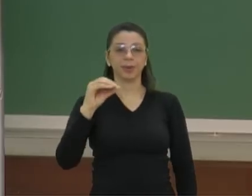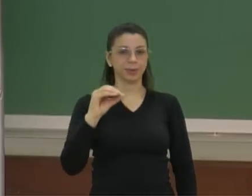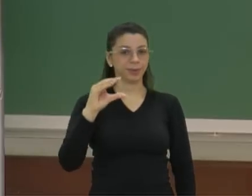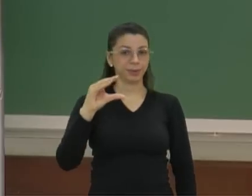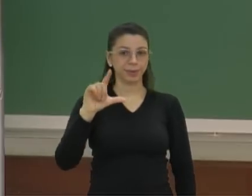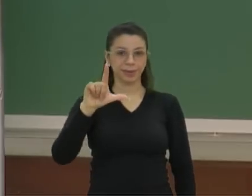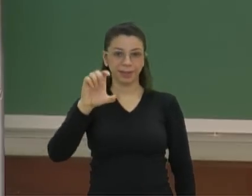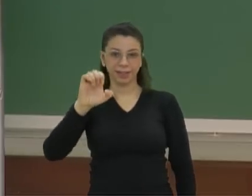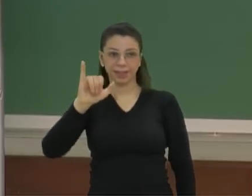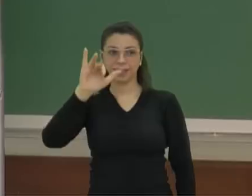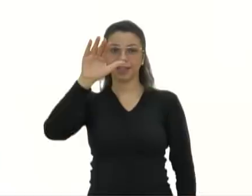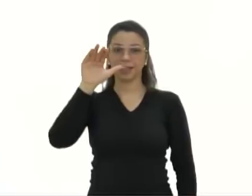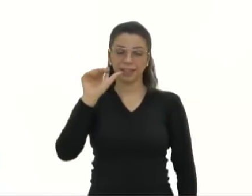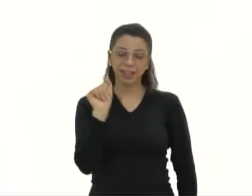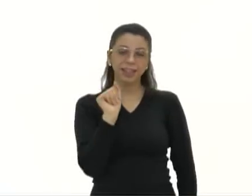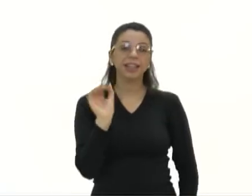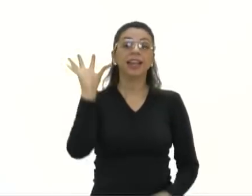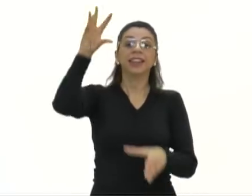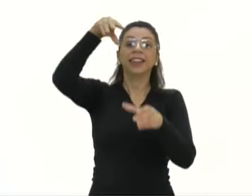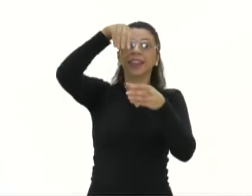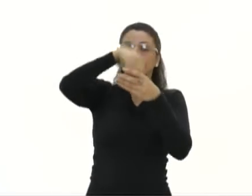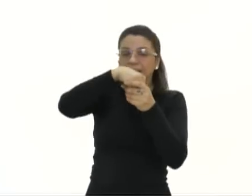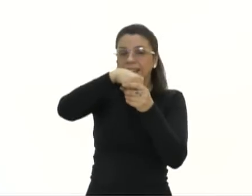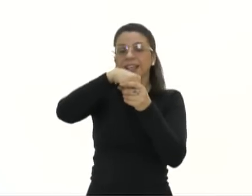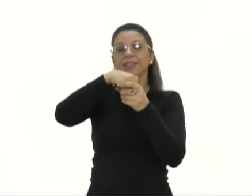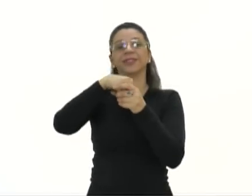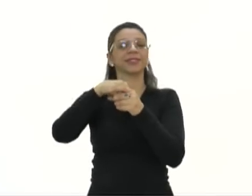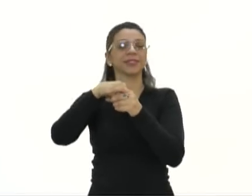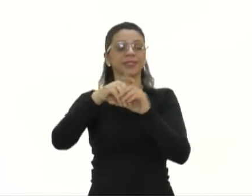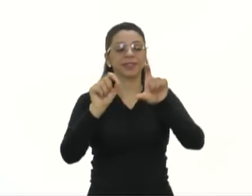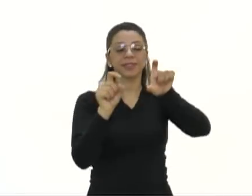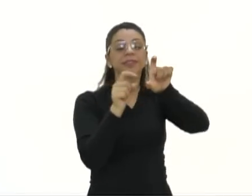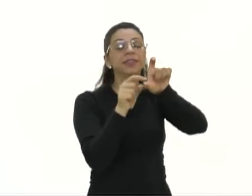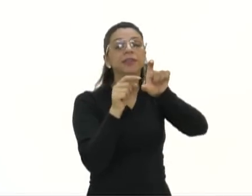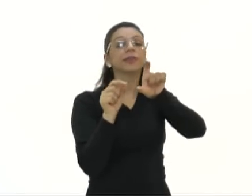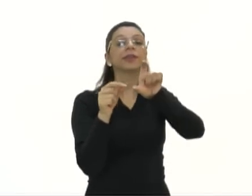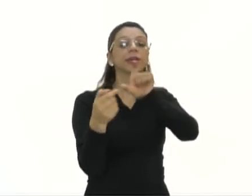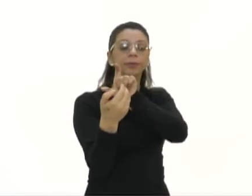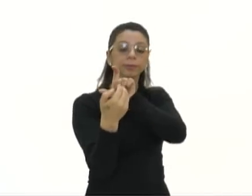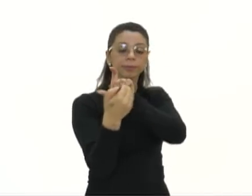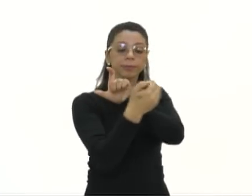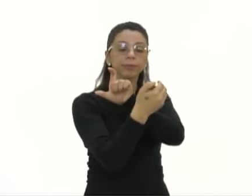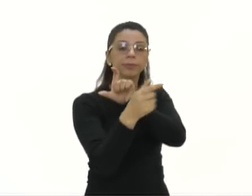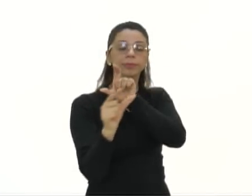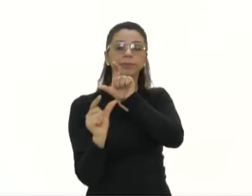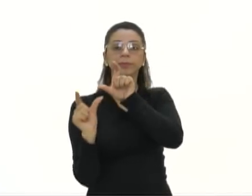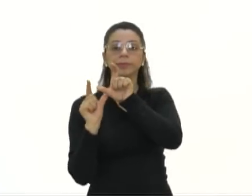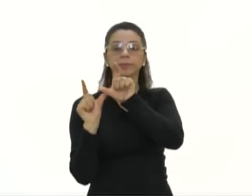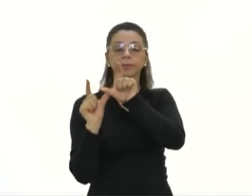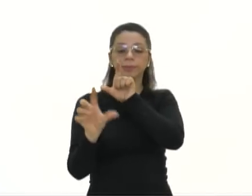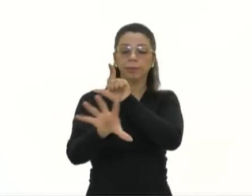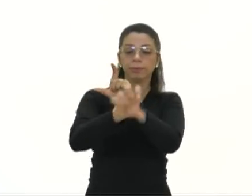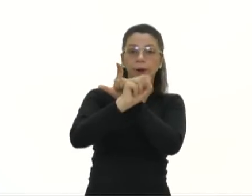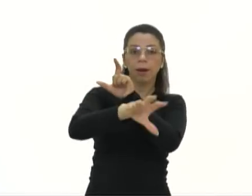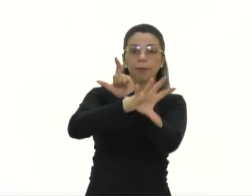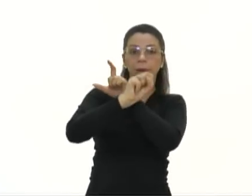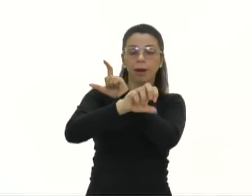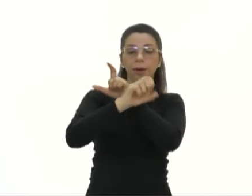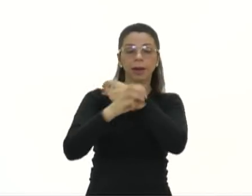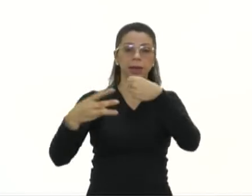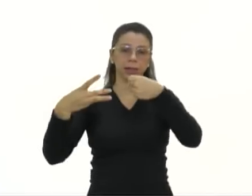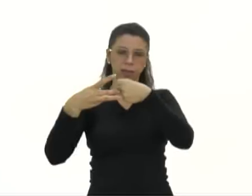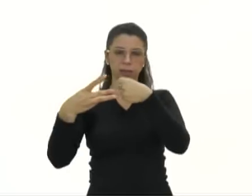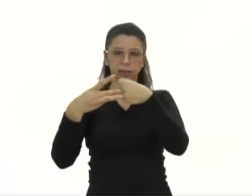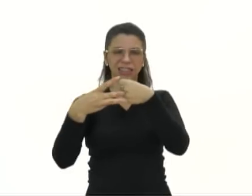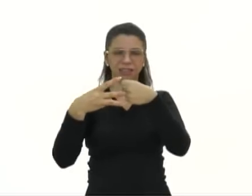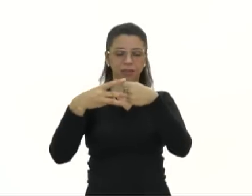cóclea, que se encontra na orelha interna. Dentro da cóclea, quem que eu tenho mesmo? mecanorreceptores, aquelas células